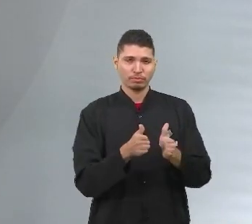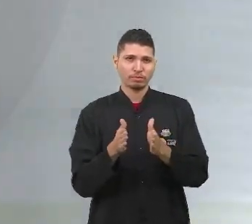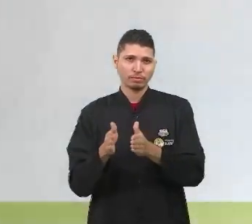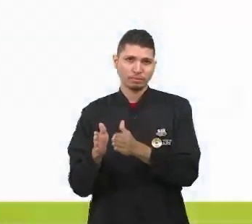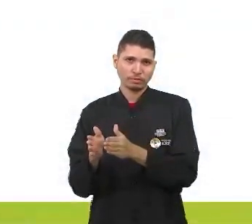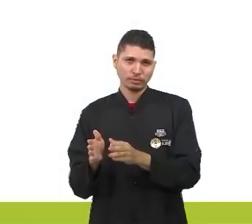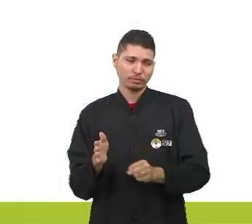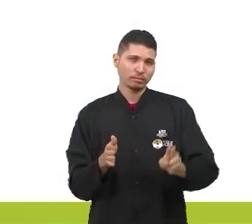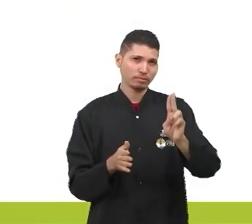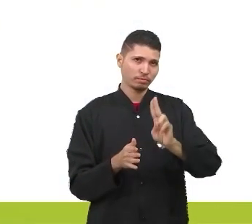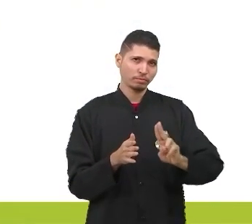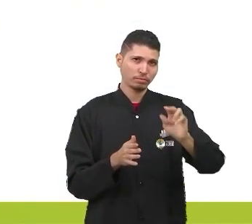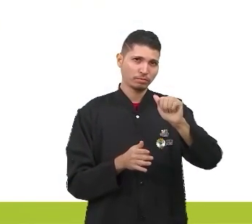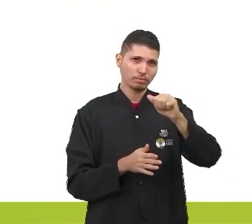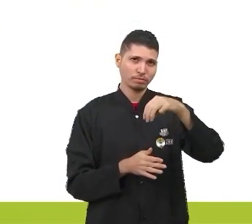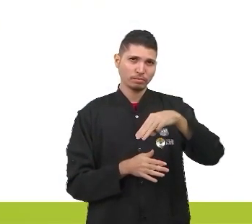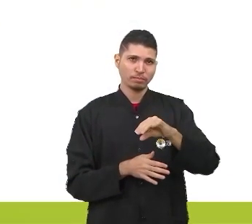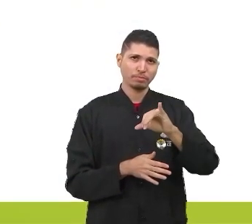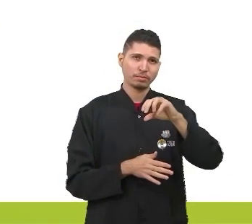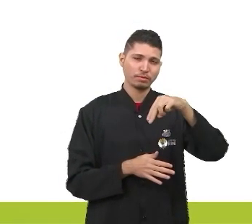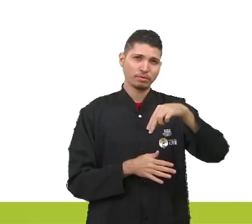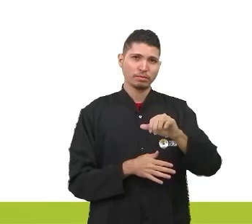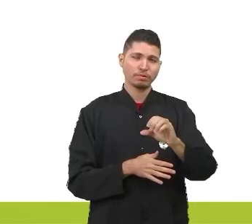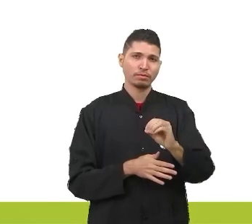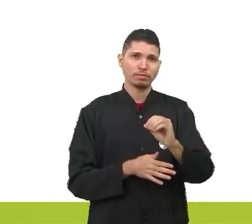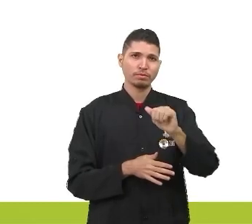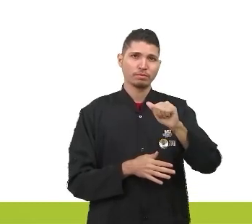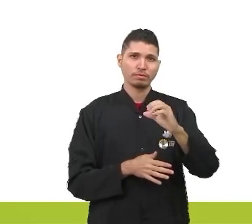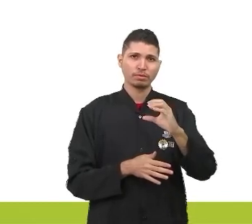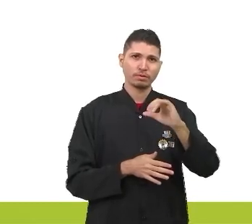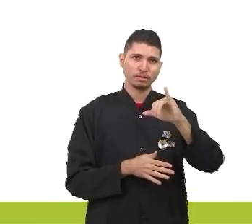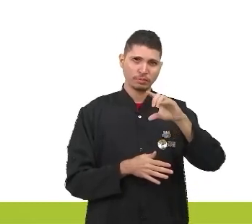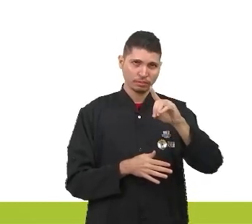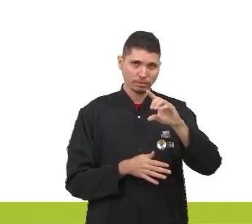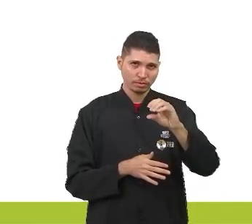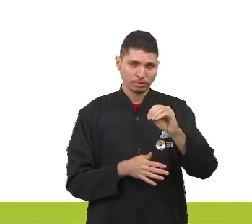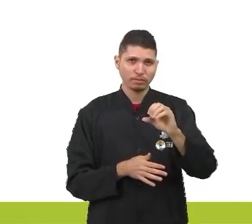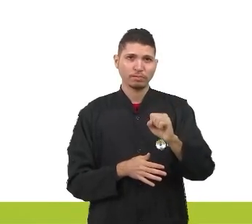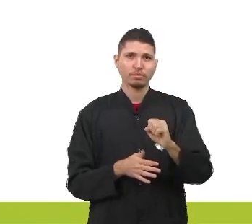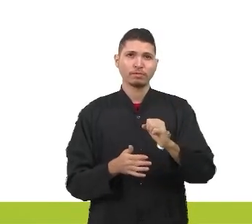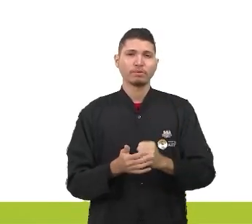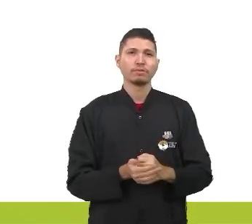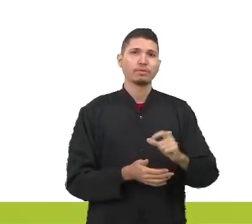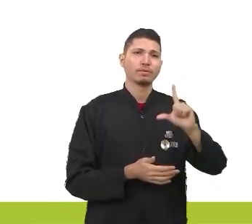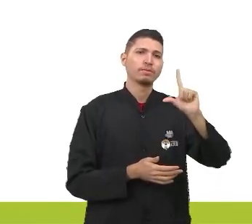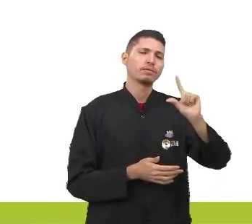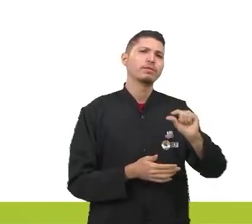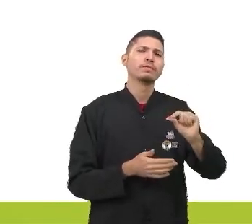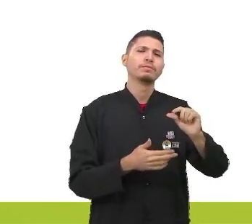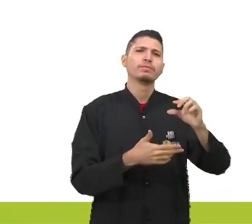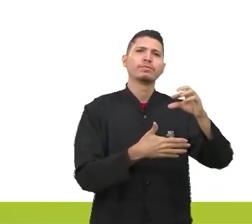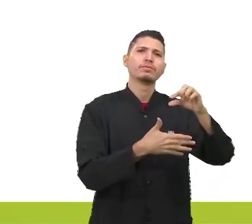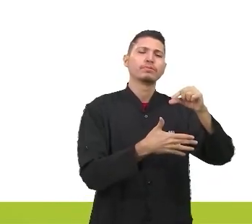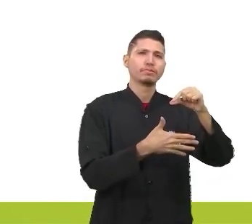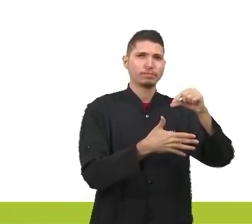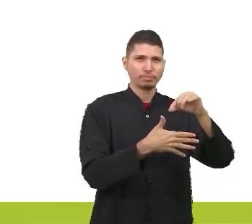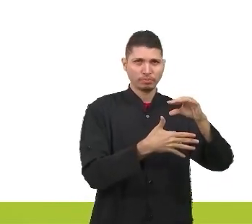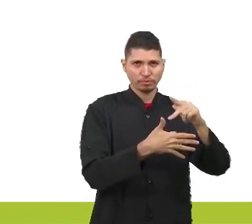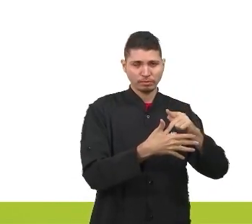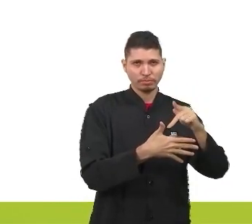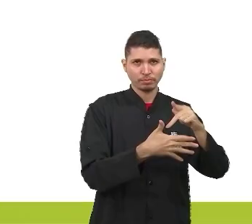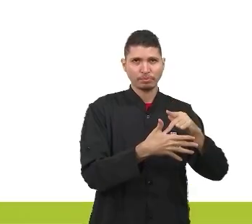continuar. Qual mutação produzirá a menor proteína? Bom, deixa eu ver o que eu tenho aqui para nós.